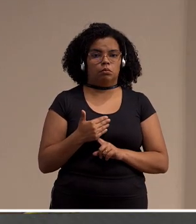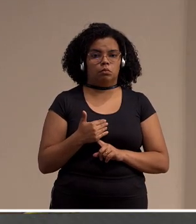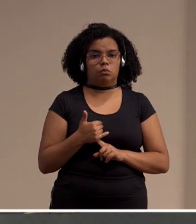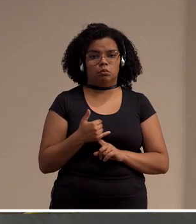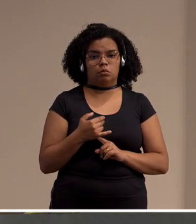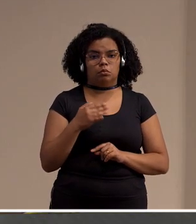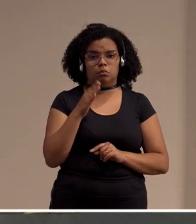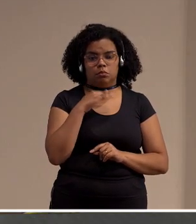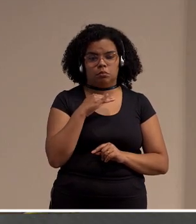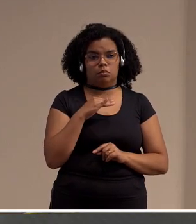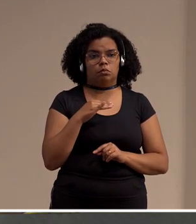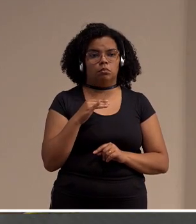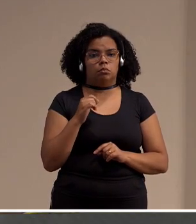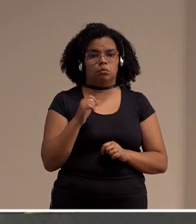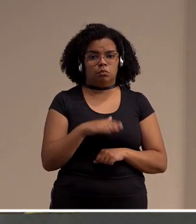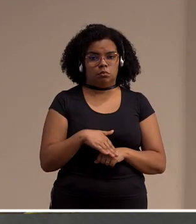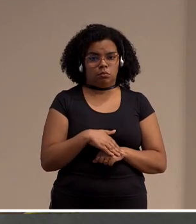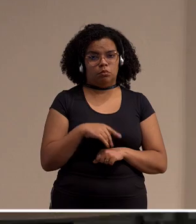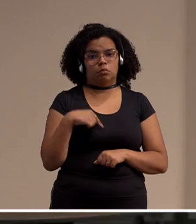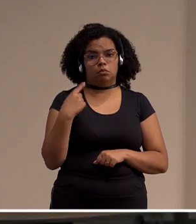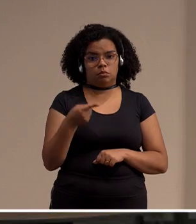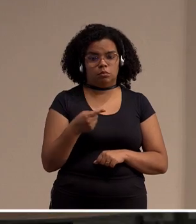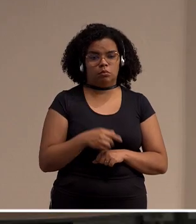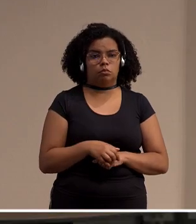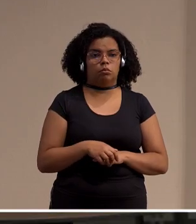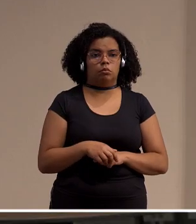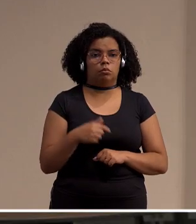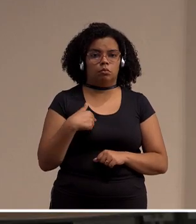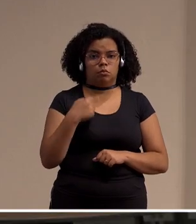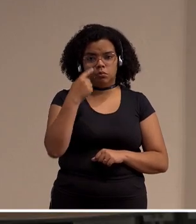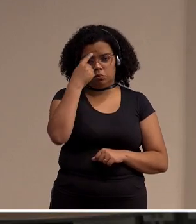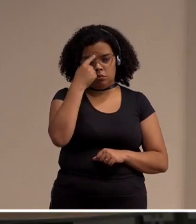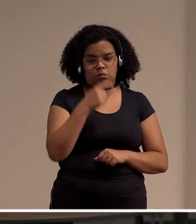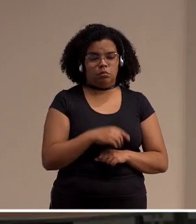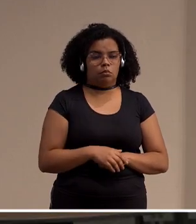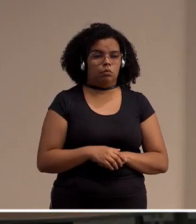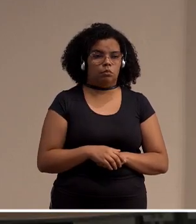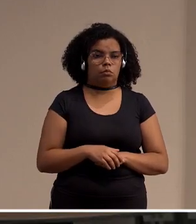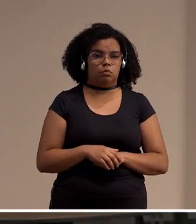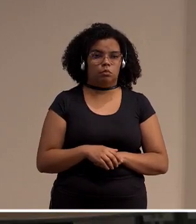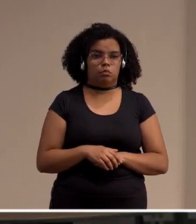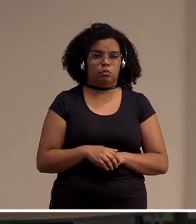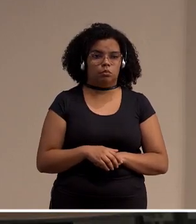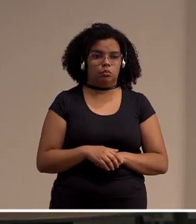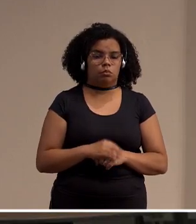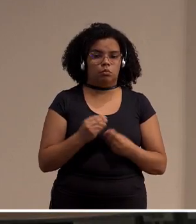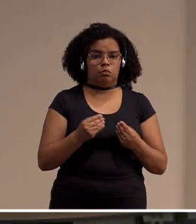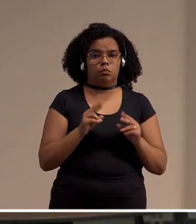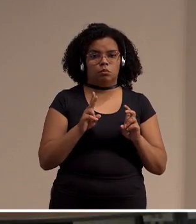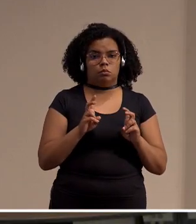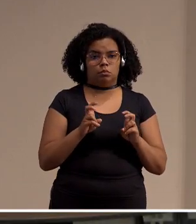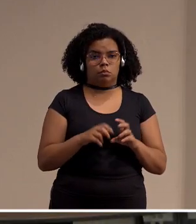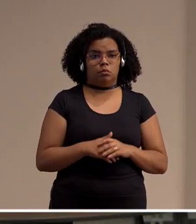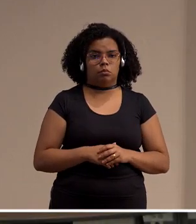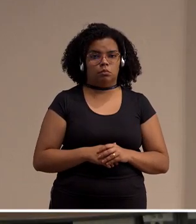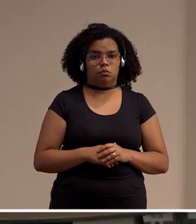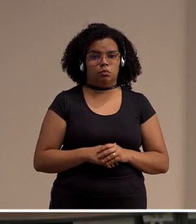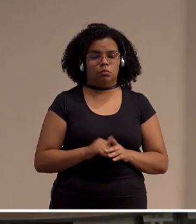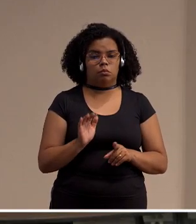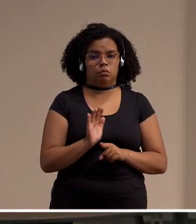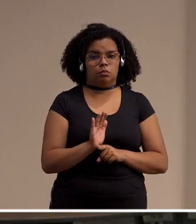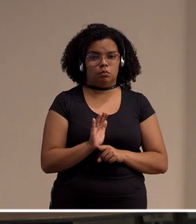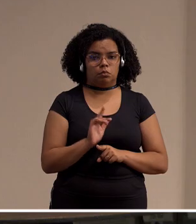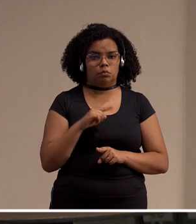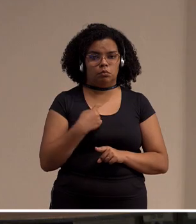gente até estava conversando sobre isso lá fora, e eu fiquei pensando como esse título ajuda também